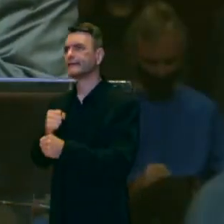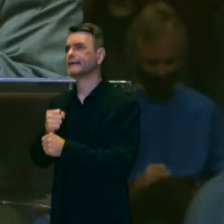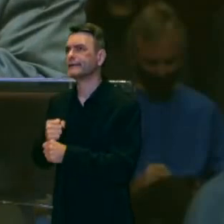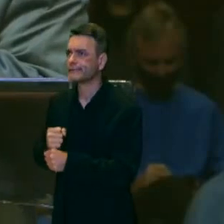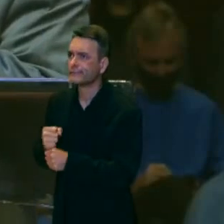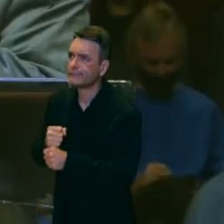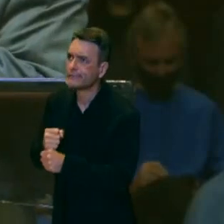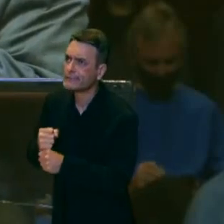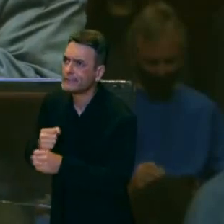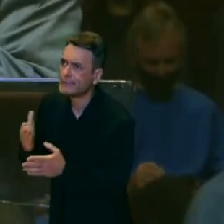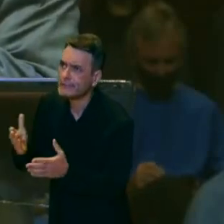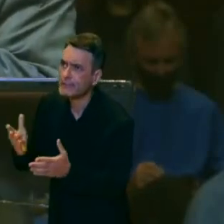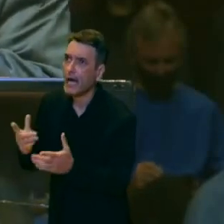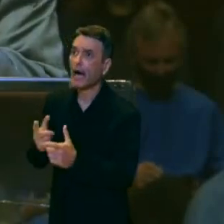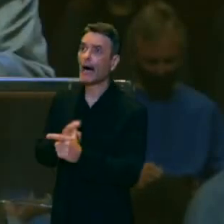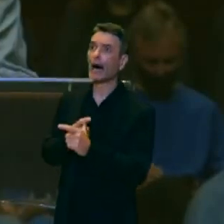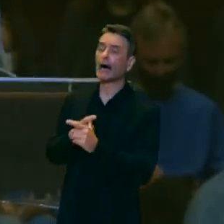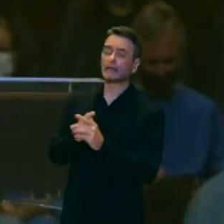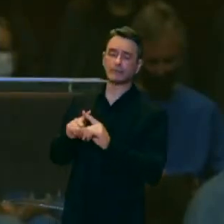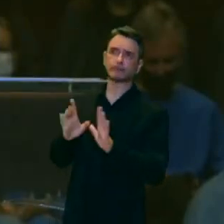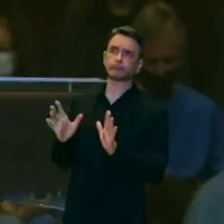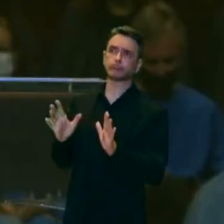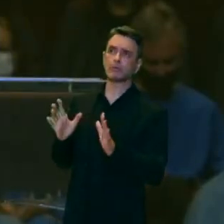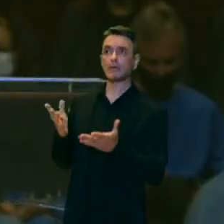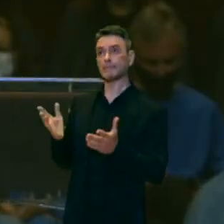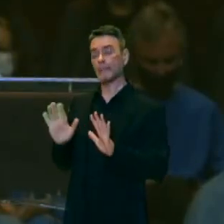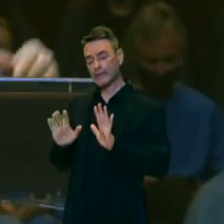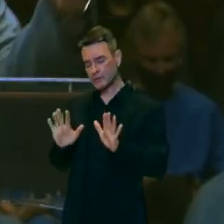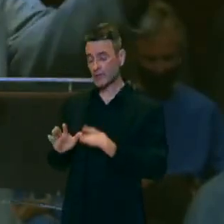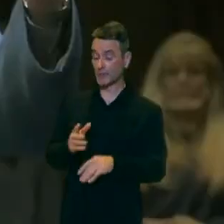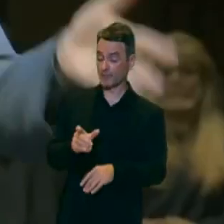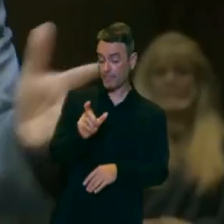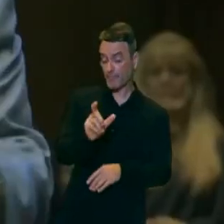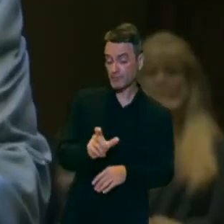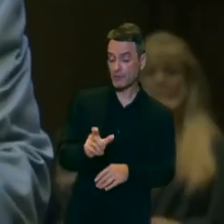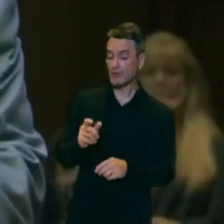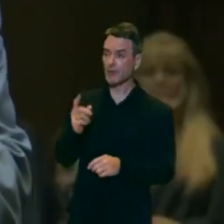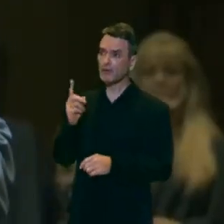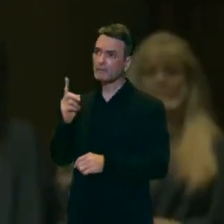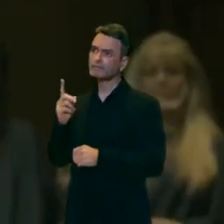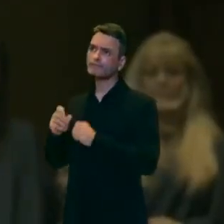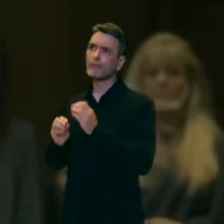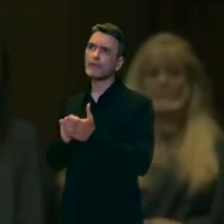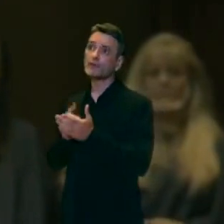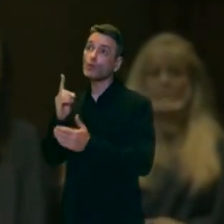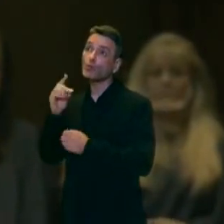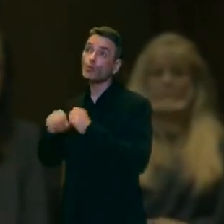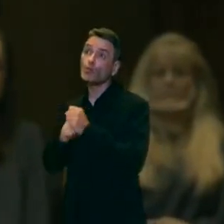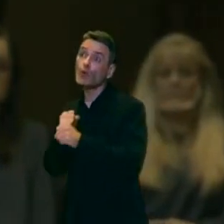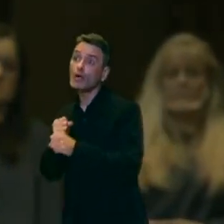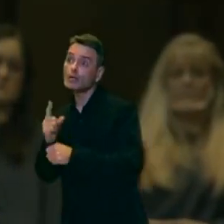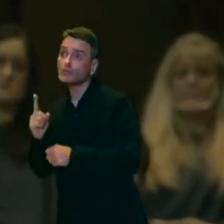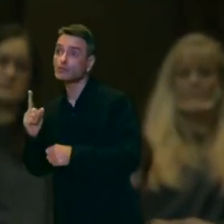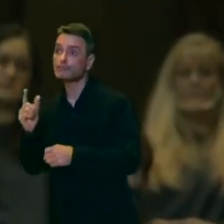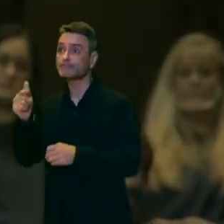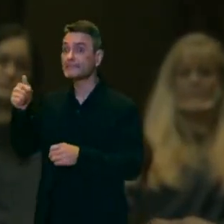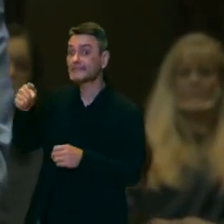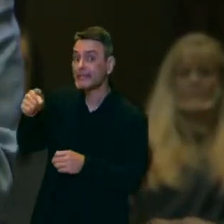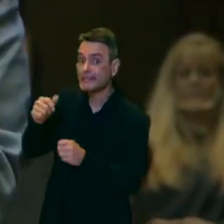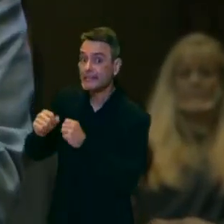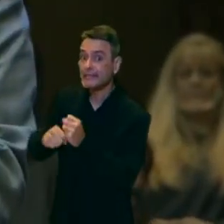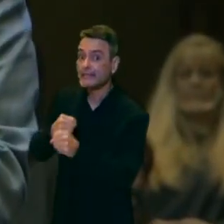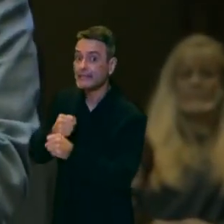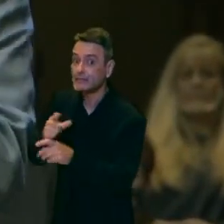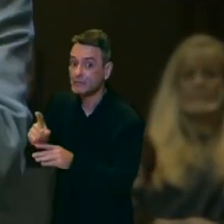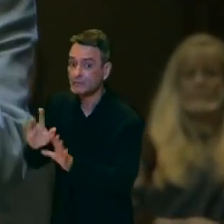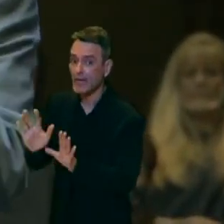contraída, mas era no ano do jubileu. Então, se alguém faltasse 1 ano para terminar o jubileu, chegar o dia do jubileu, ele só tinha que trabalhar